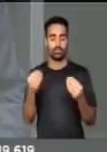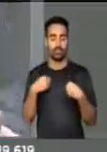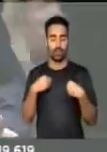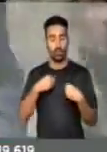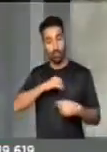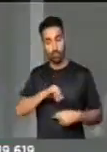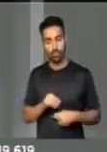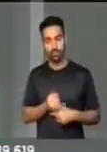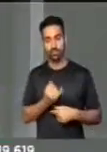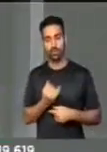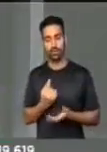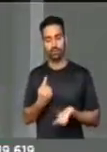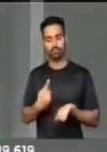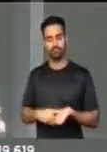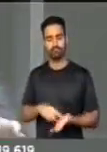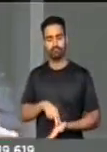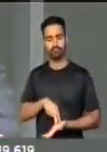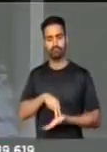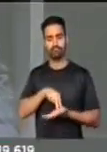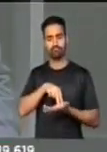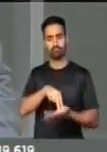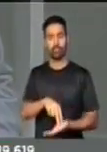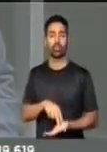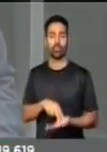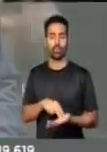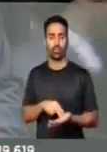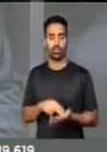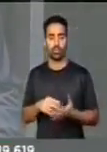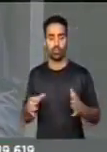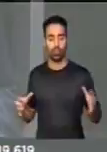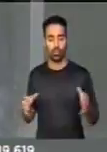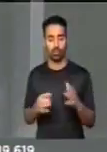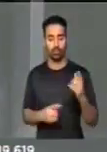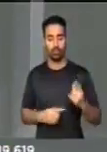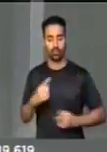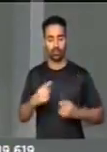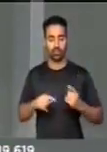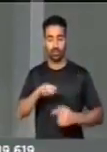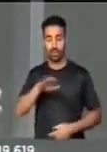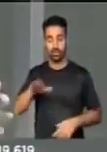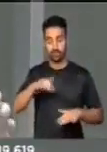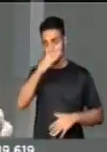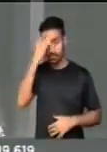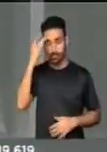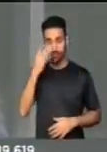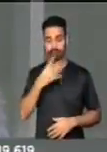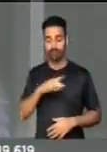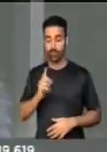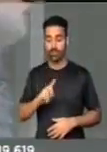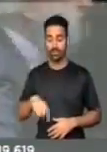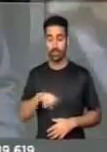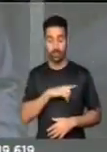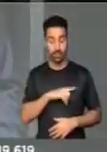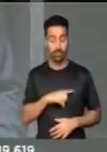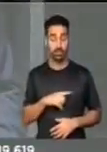uma reafirmação a essa classe política, muitas vezes mal compreendida, muitas vezes